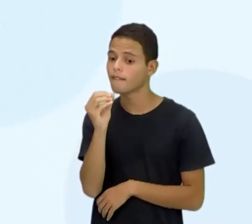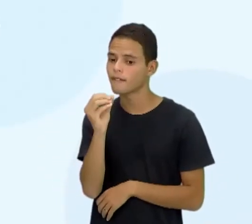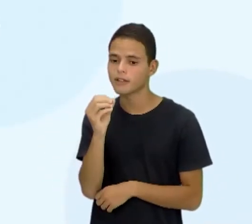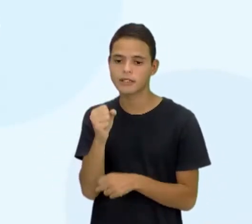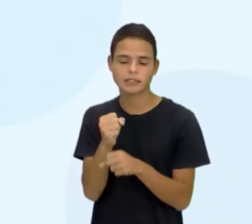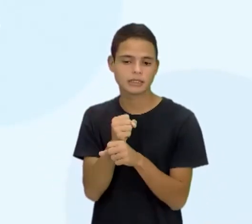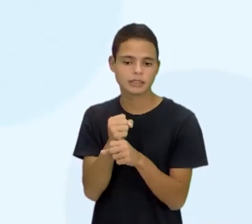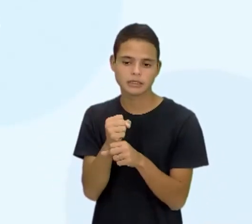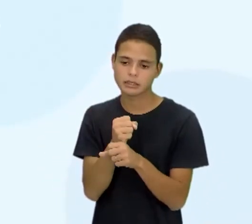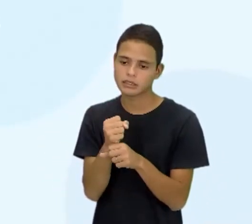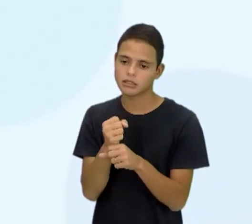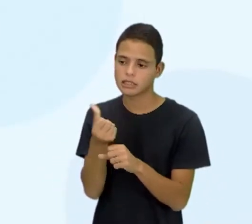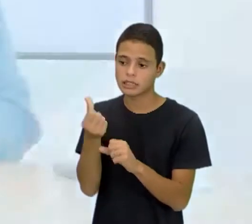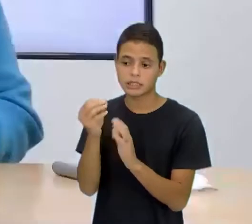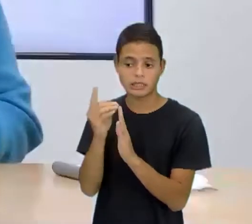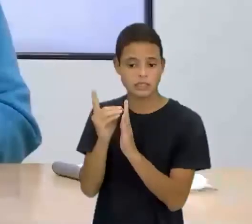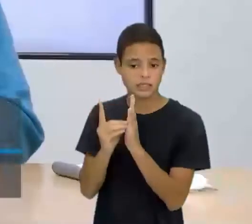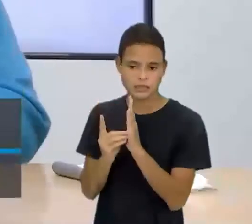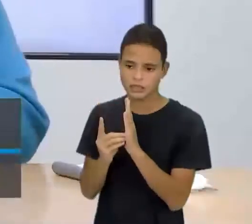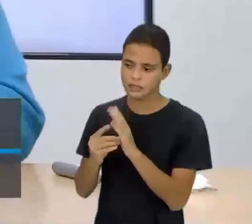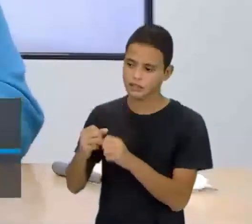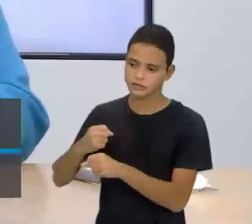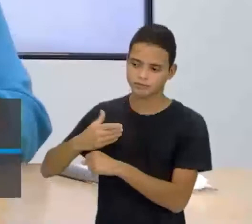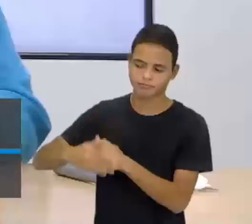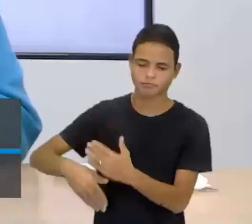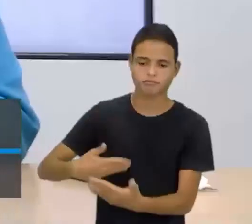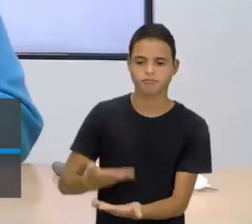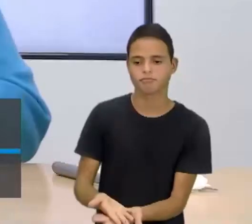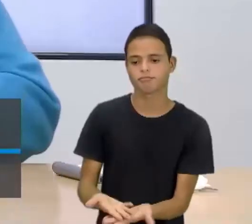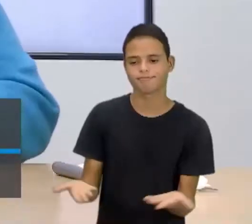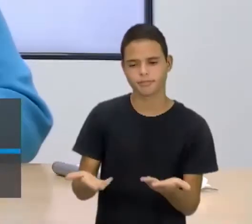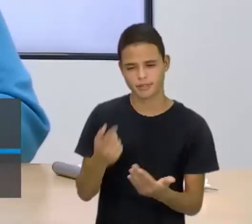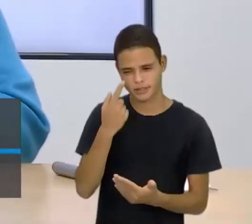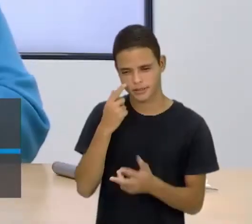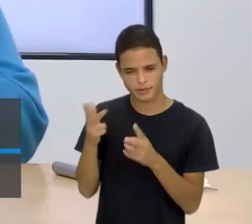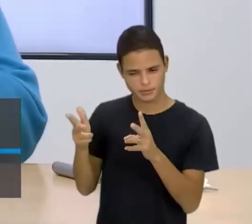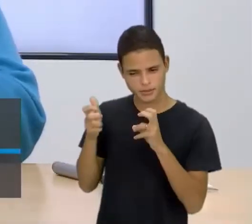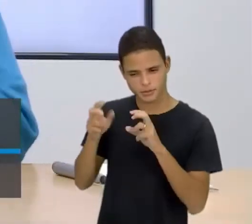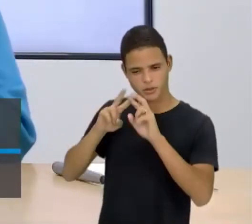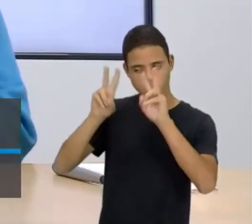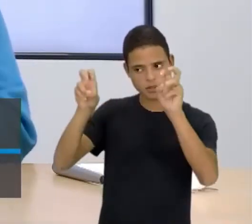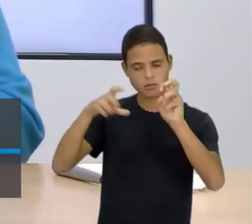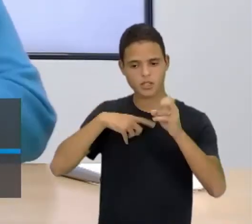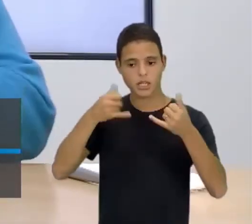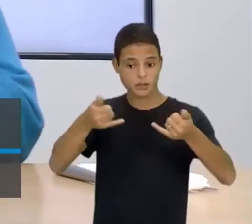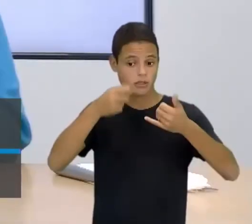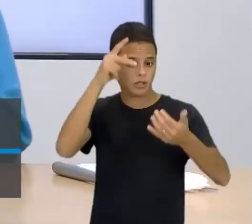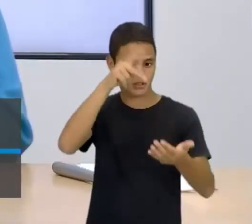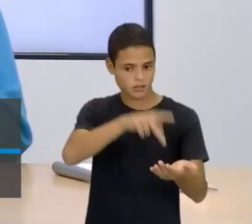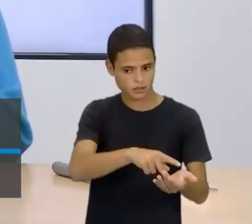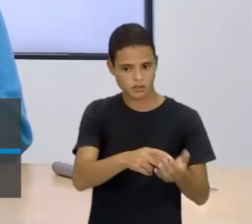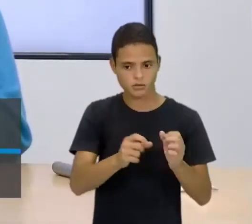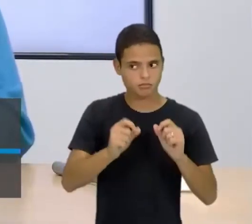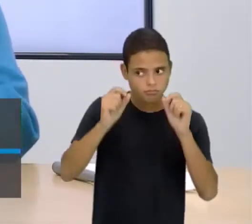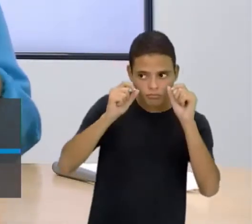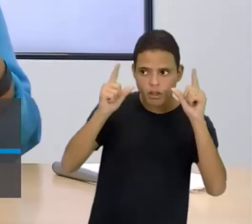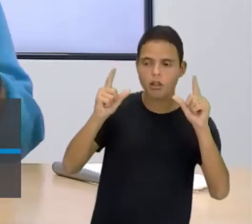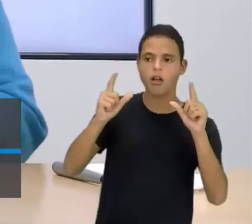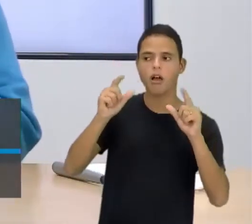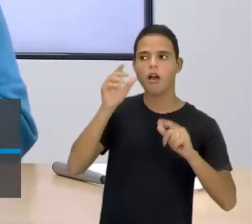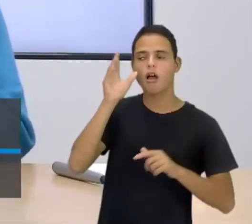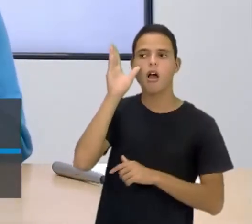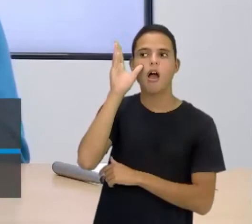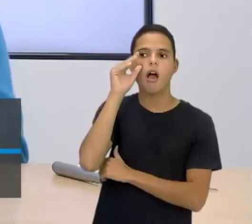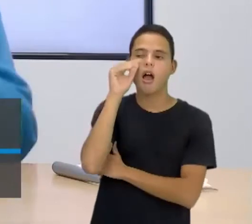6 décadas. Então, vocês perceberam a diferença? Título, eu passo uma informação verídica, chama atenção, o